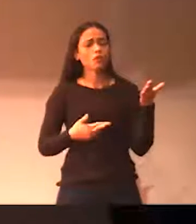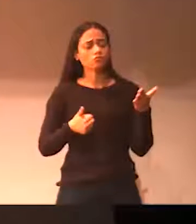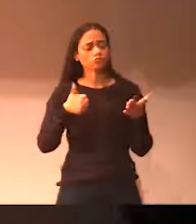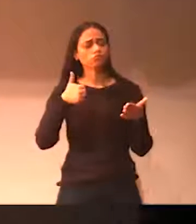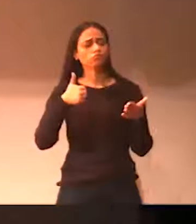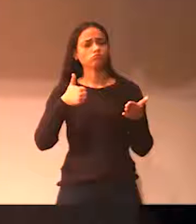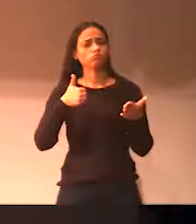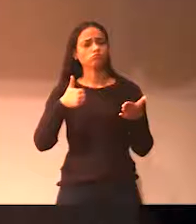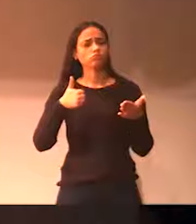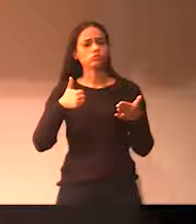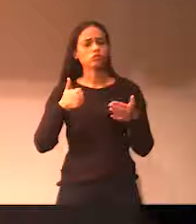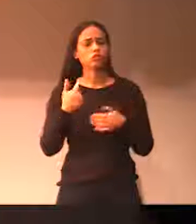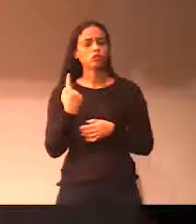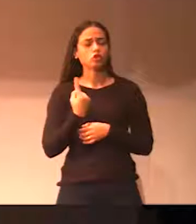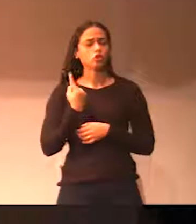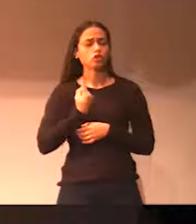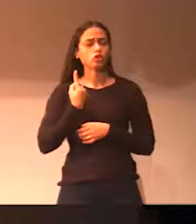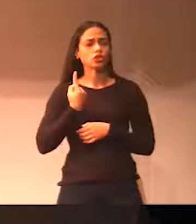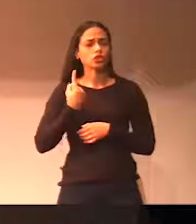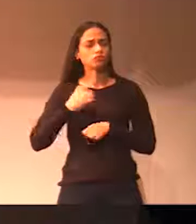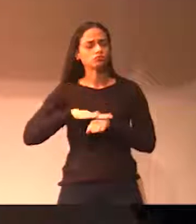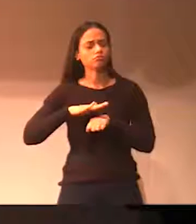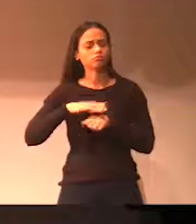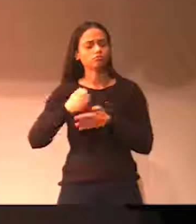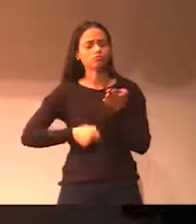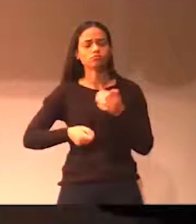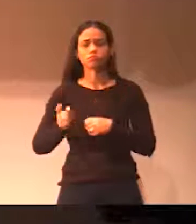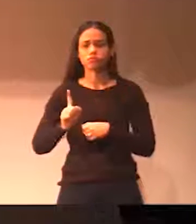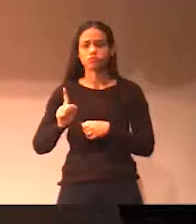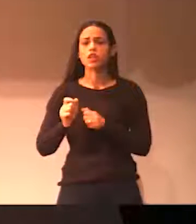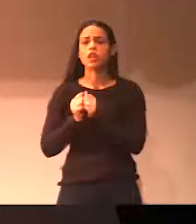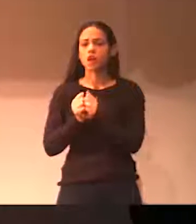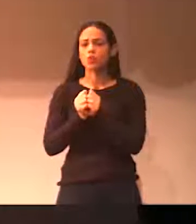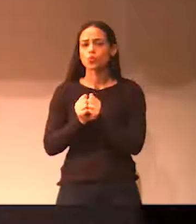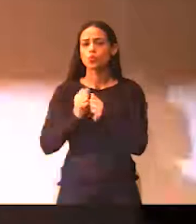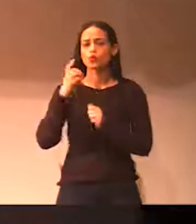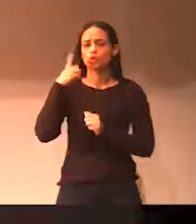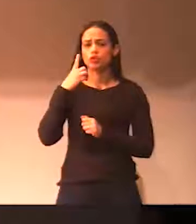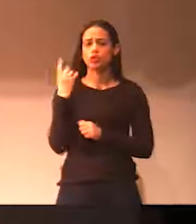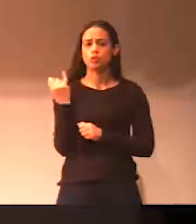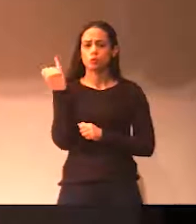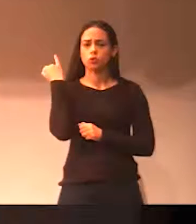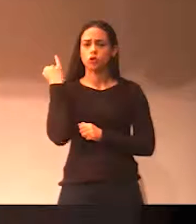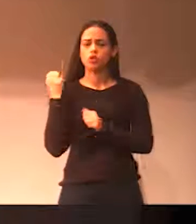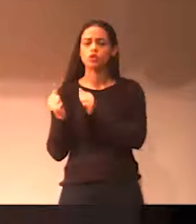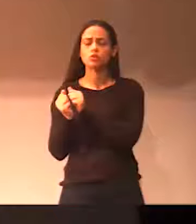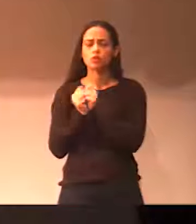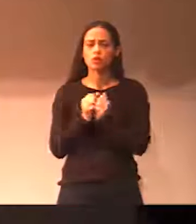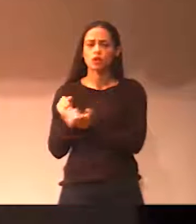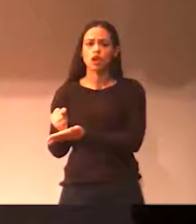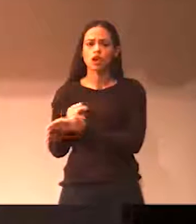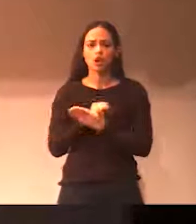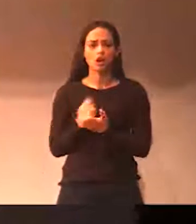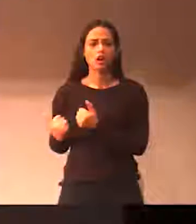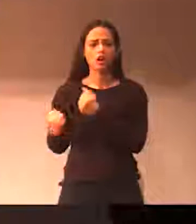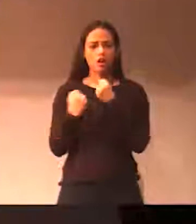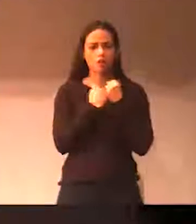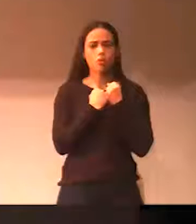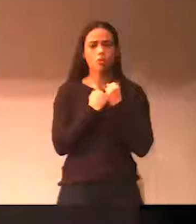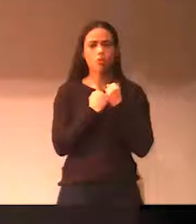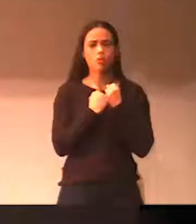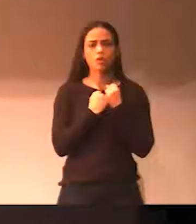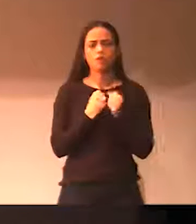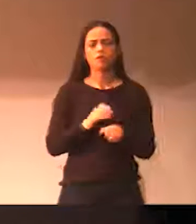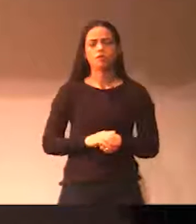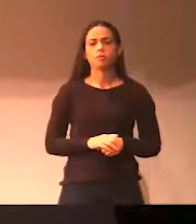não fiz sozinha, claro. Tivemos a ajuda de advogados aí renomados, né, como consultores nossos, porque ninguém quer fazer injustiça, nós queremos